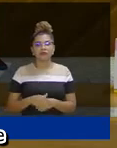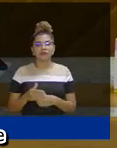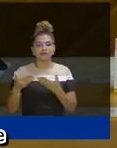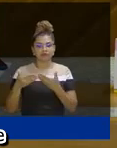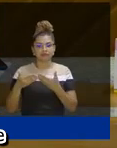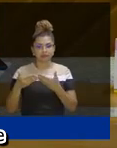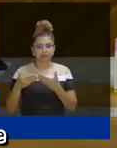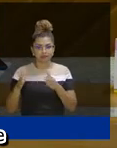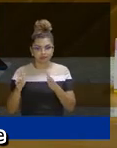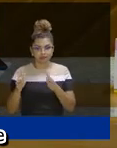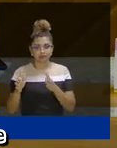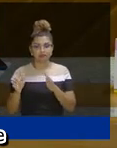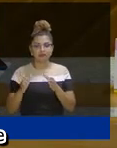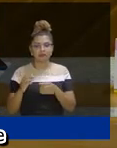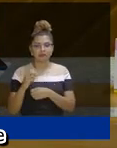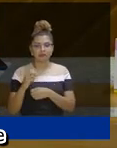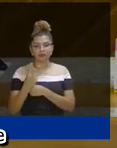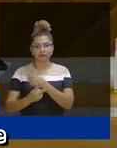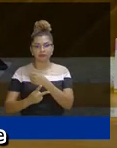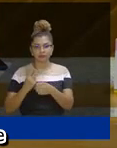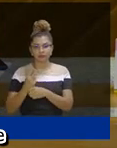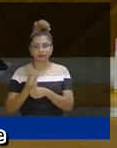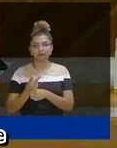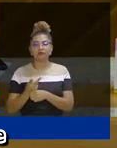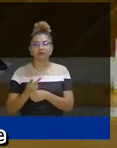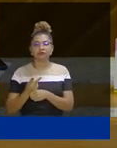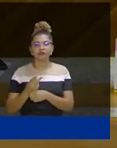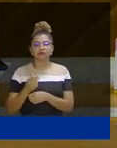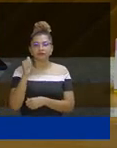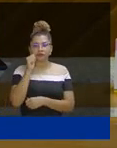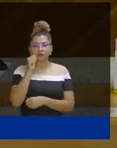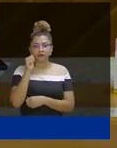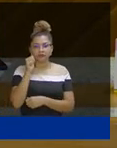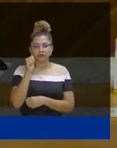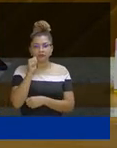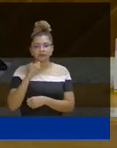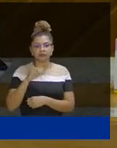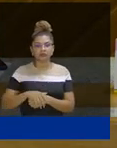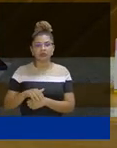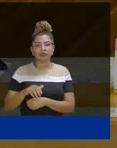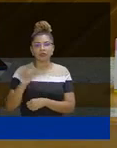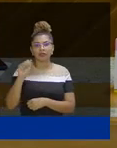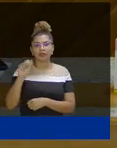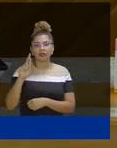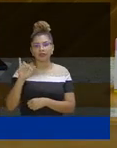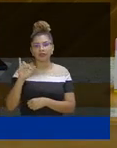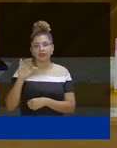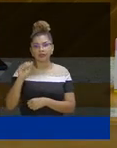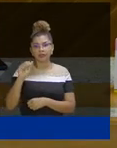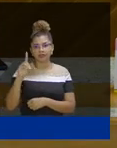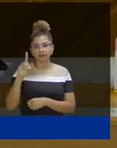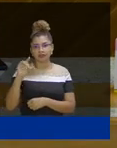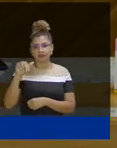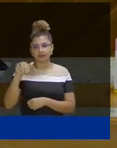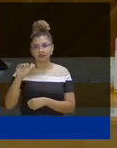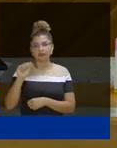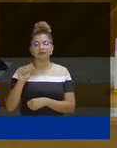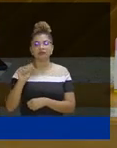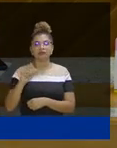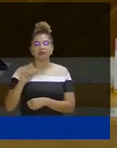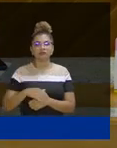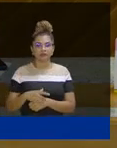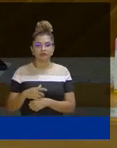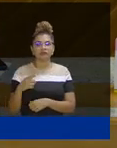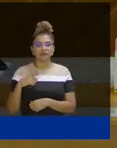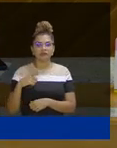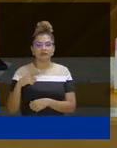aberta pelo término do biênio da doutora Ariadna Alencar, tem como integrantes da